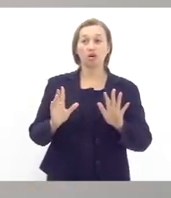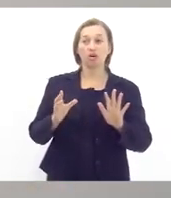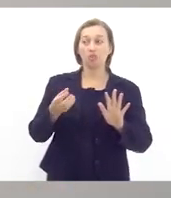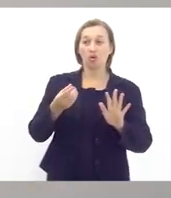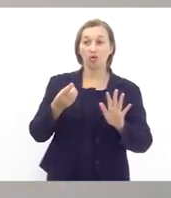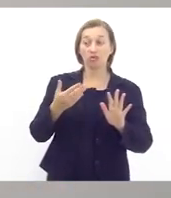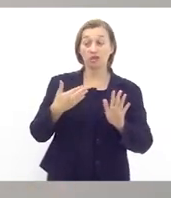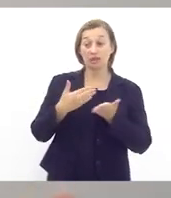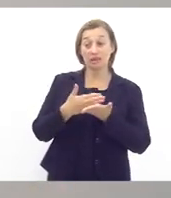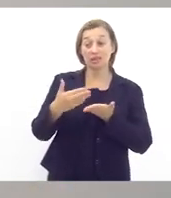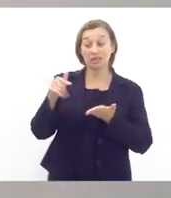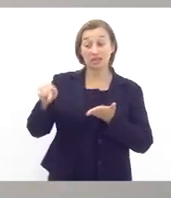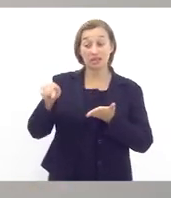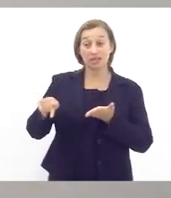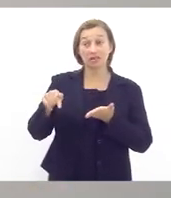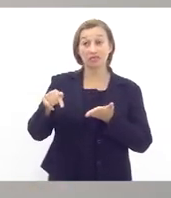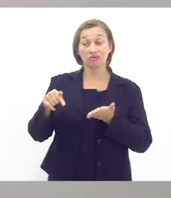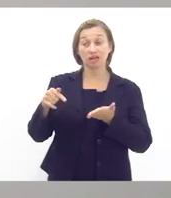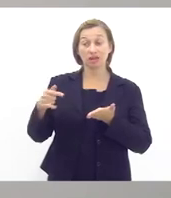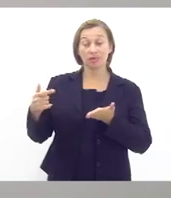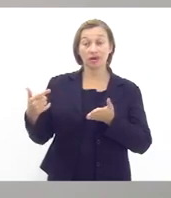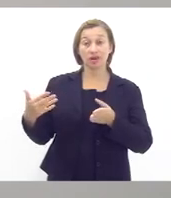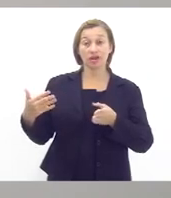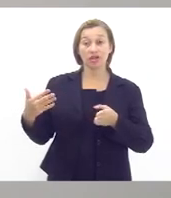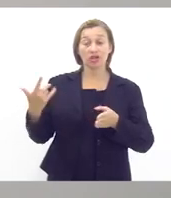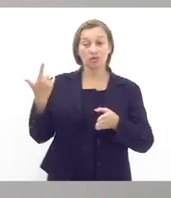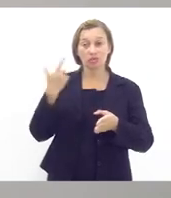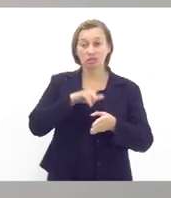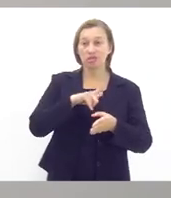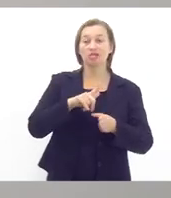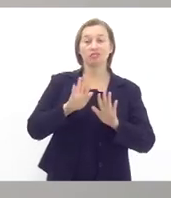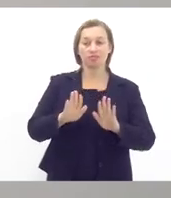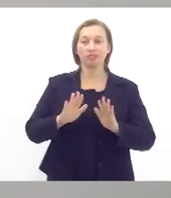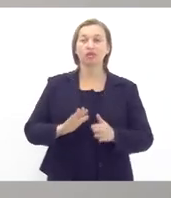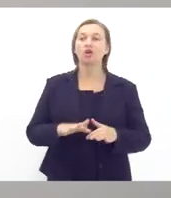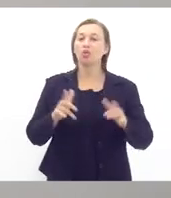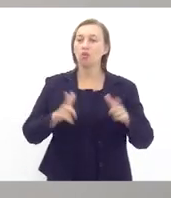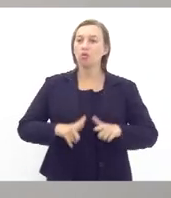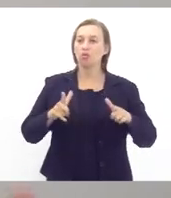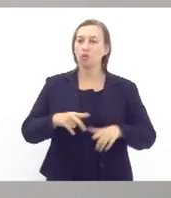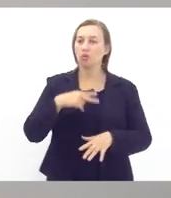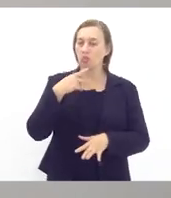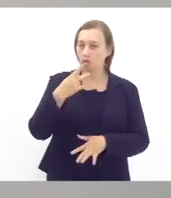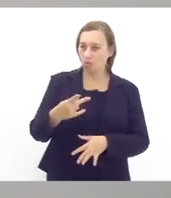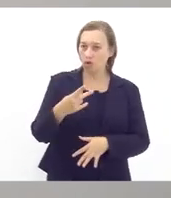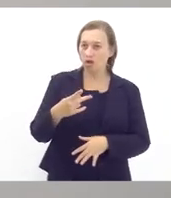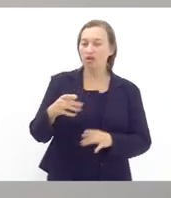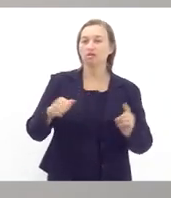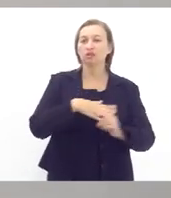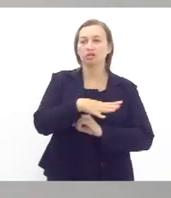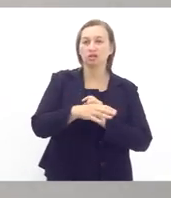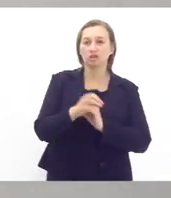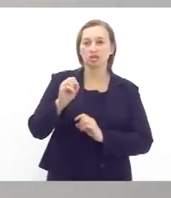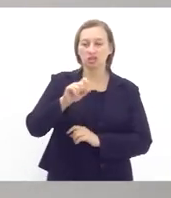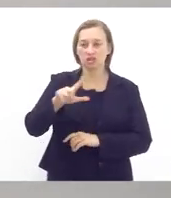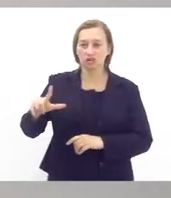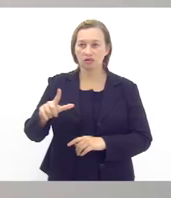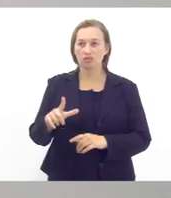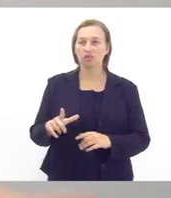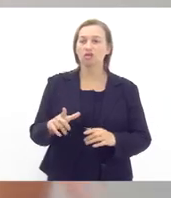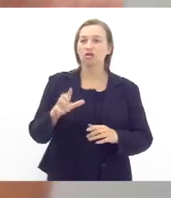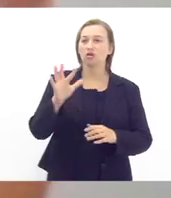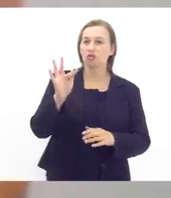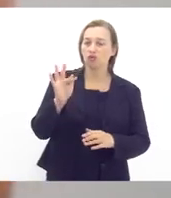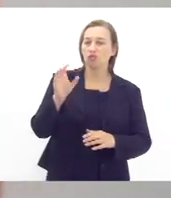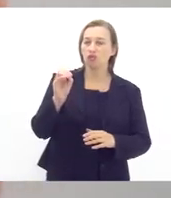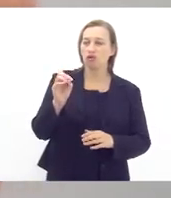a ponta tá aqui né dá para atingir a gente então assim o lugar de fala da sociedade civil ocupem os fóruns